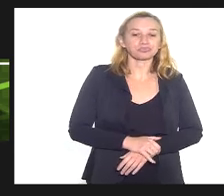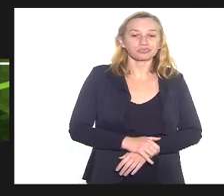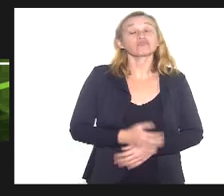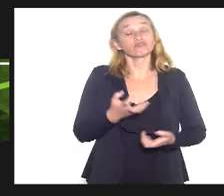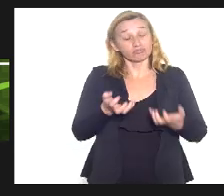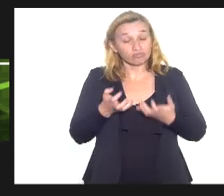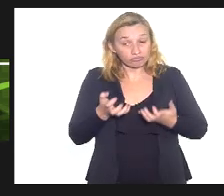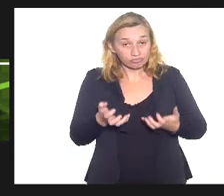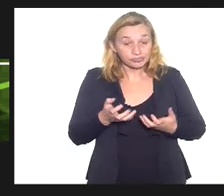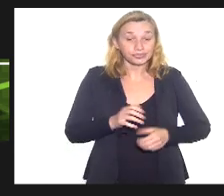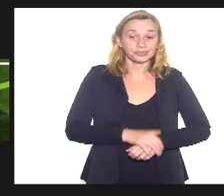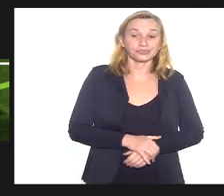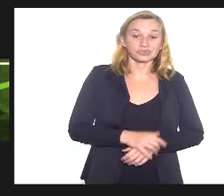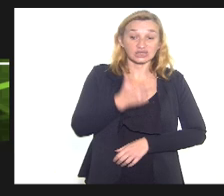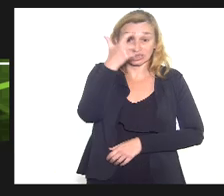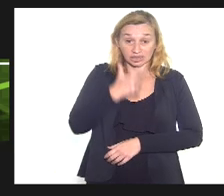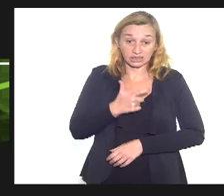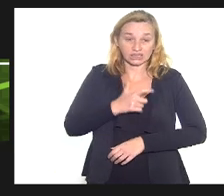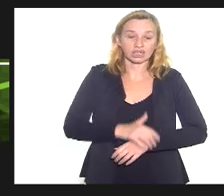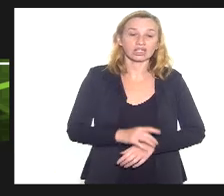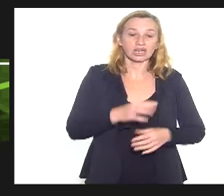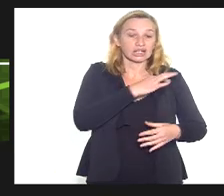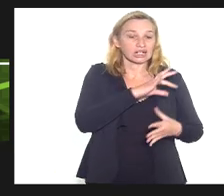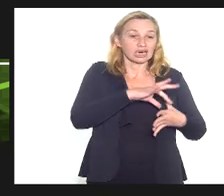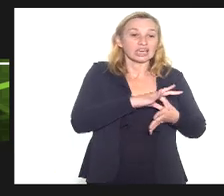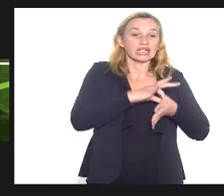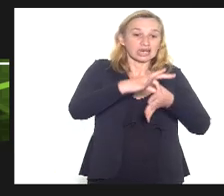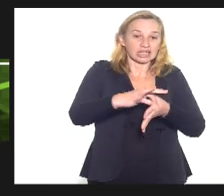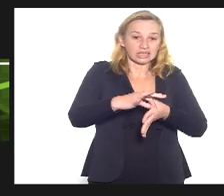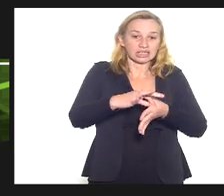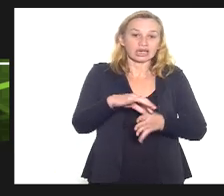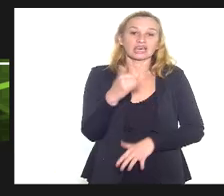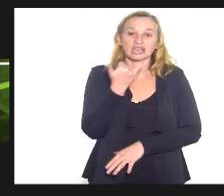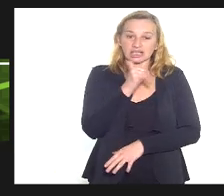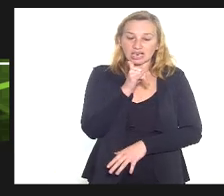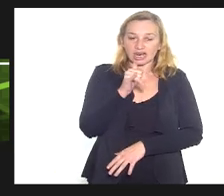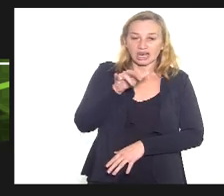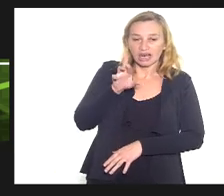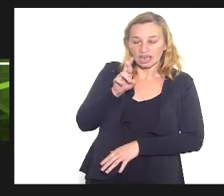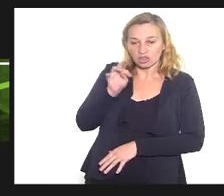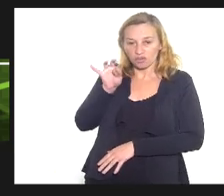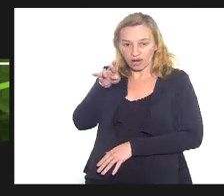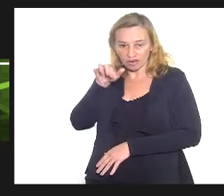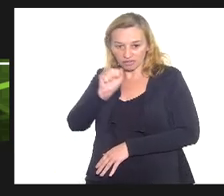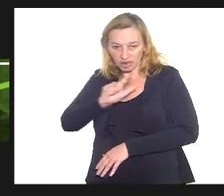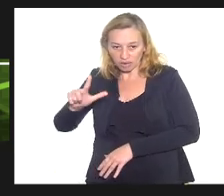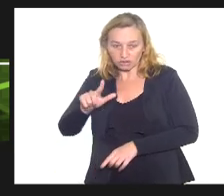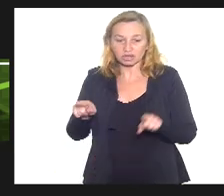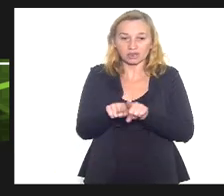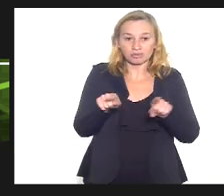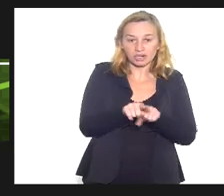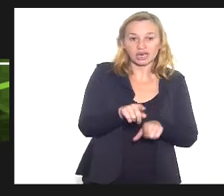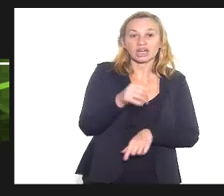Nós queremos nos tornar líderes em energia renovável, energia responsável, então isso faz